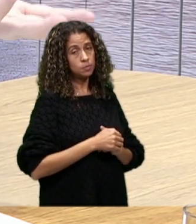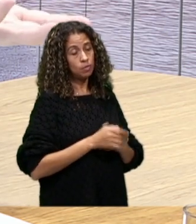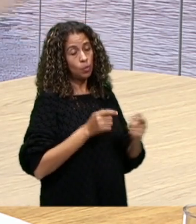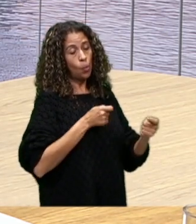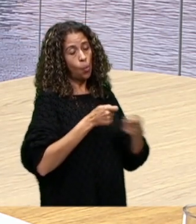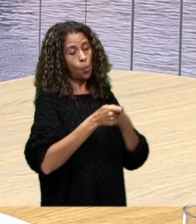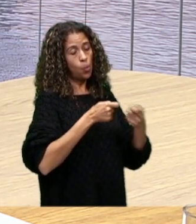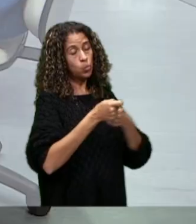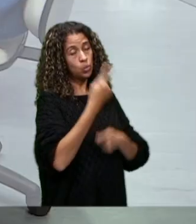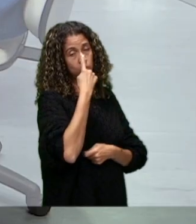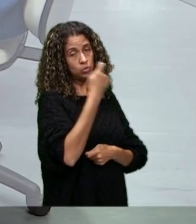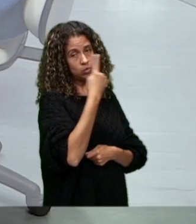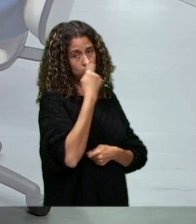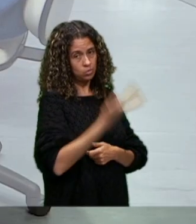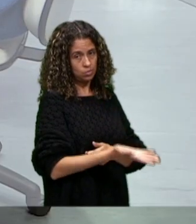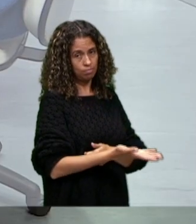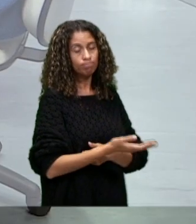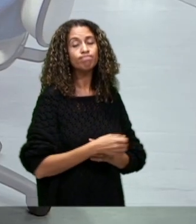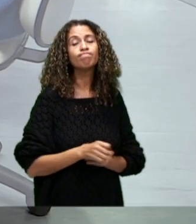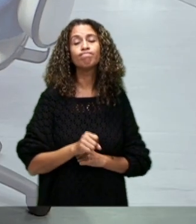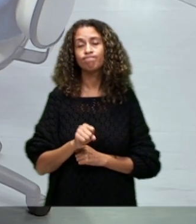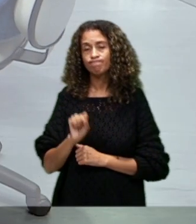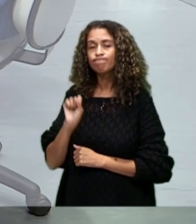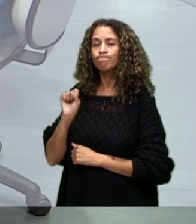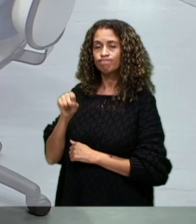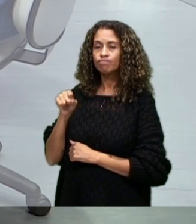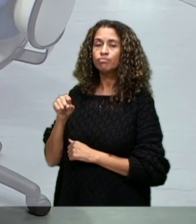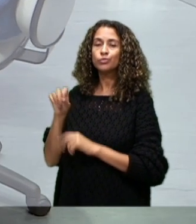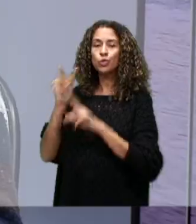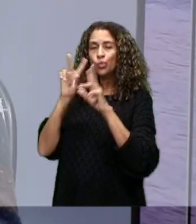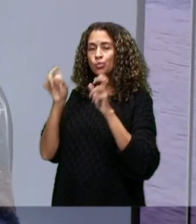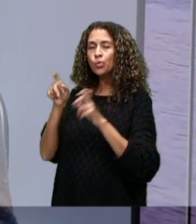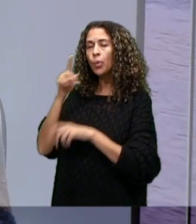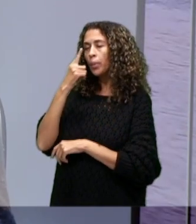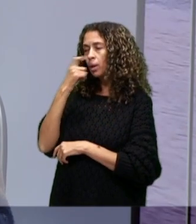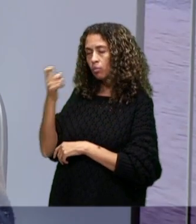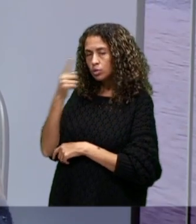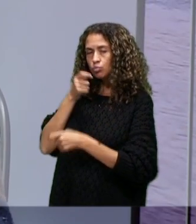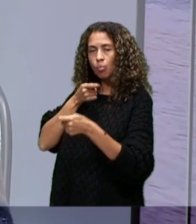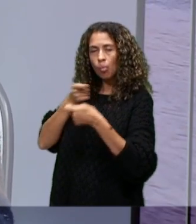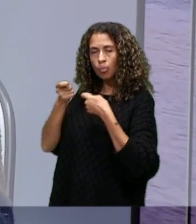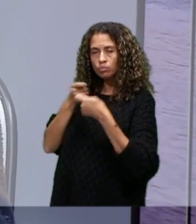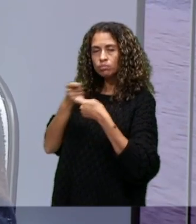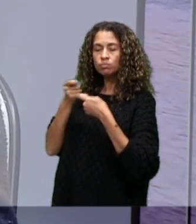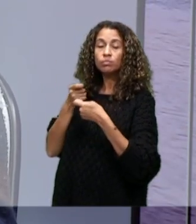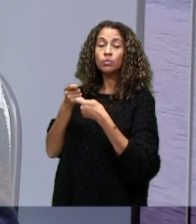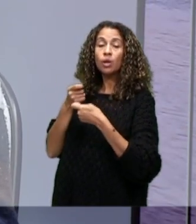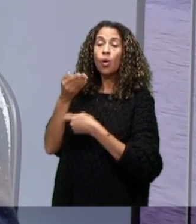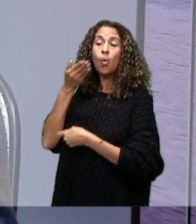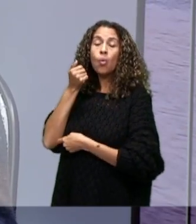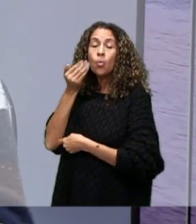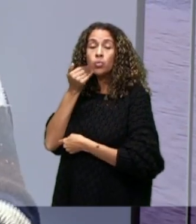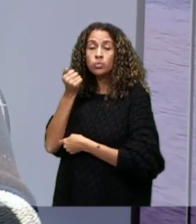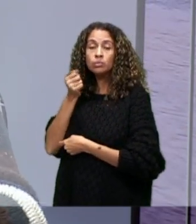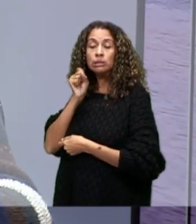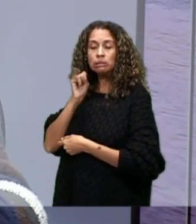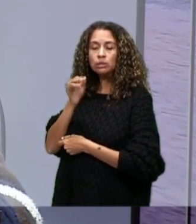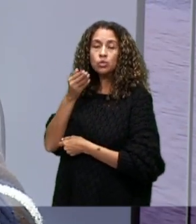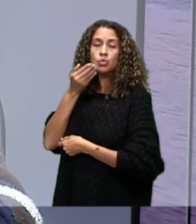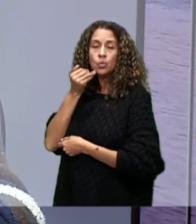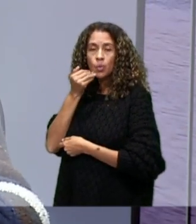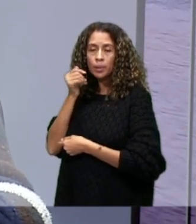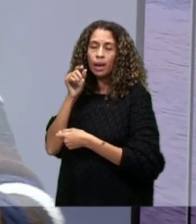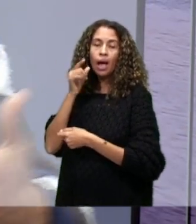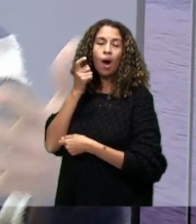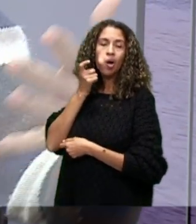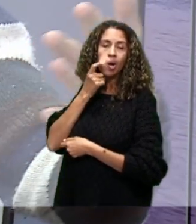controle de resíduos, né? Sim, essa questão do resíduo também está muito relacionada ao consumo, né? Se a gente consome, a gente gera, desde um papel de